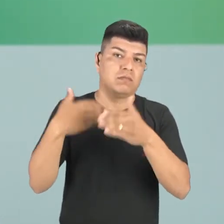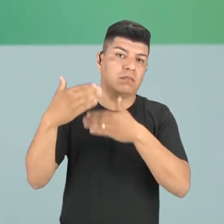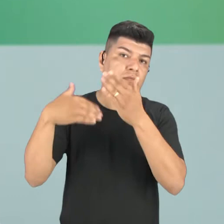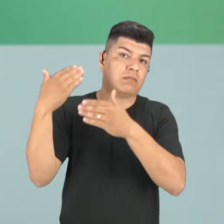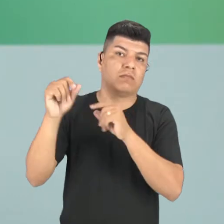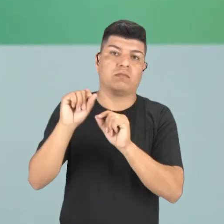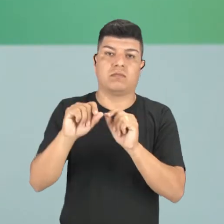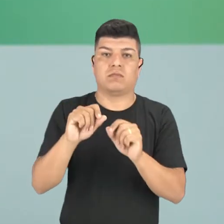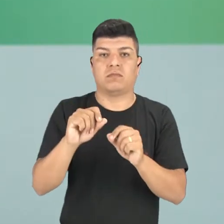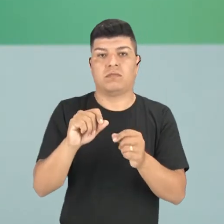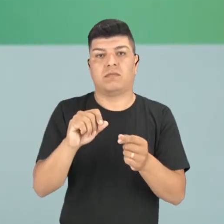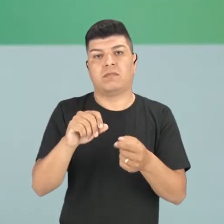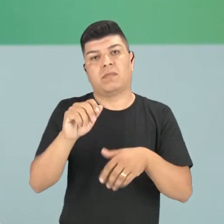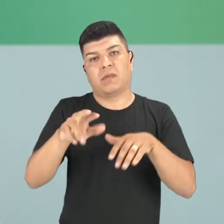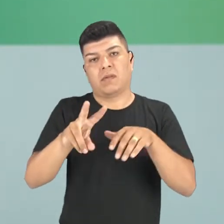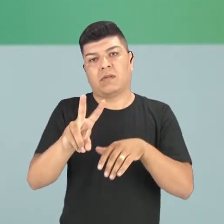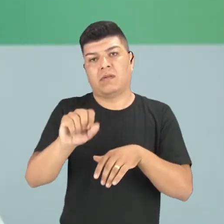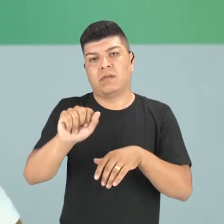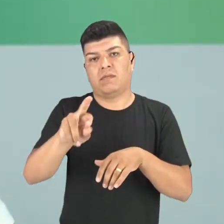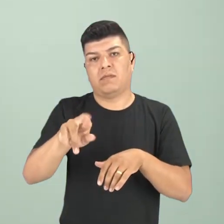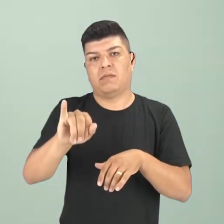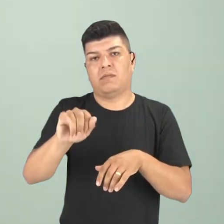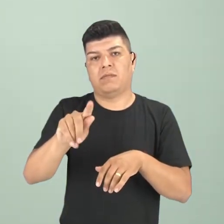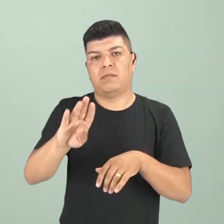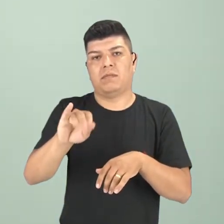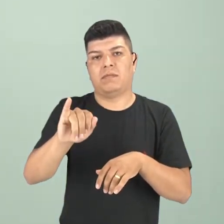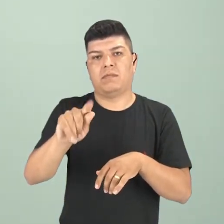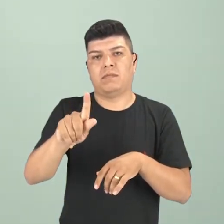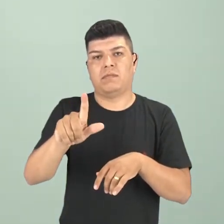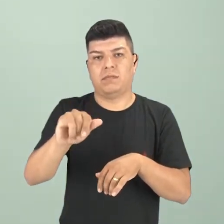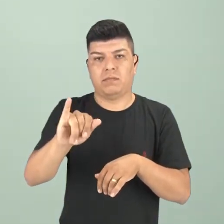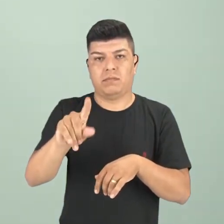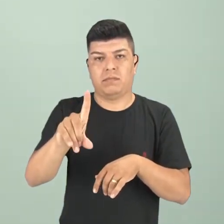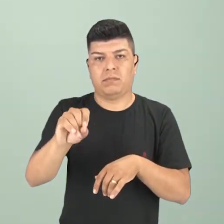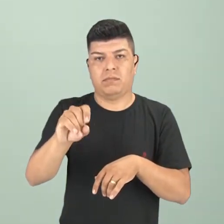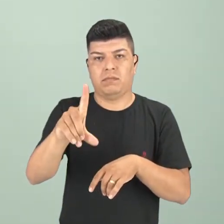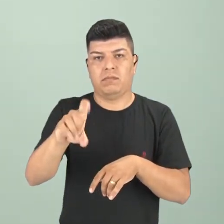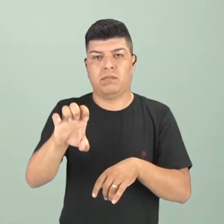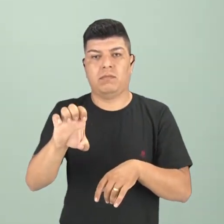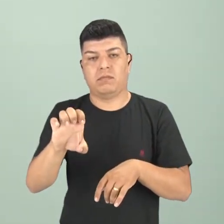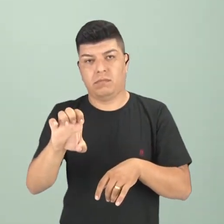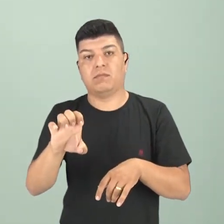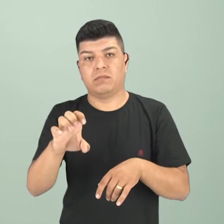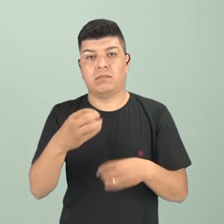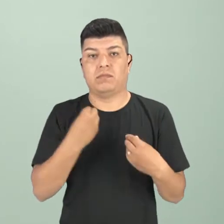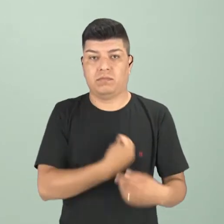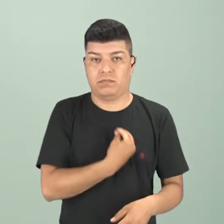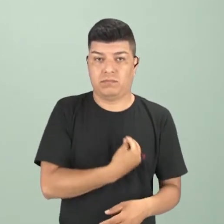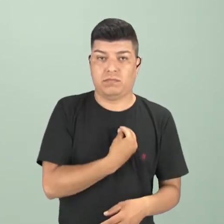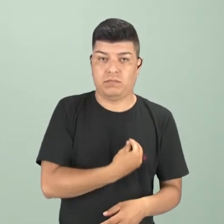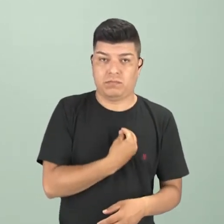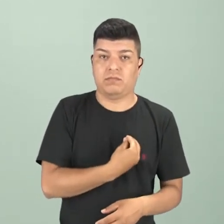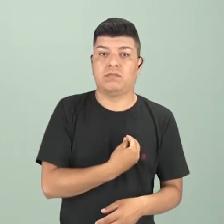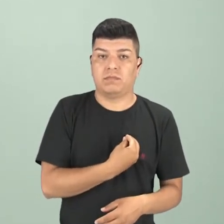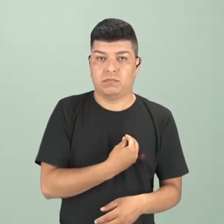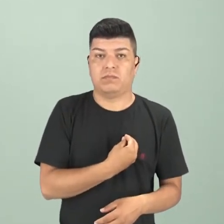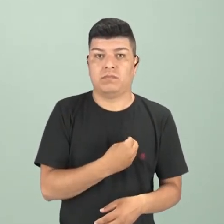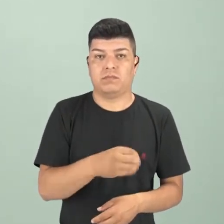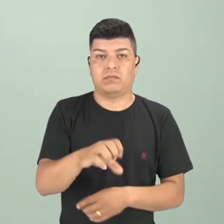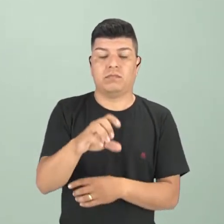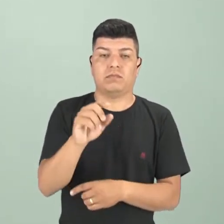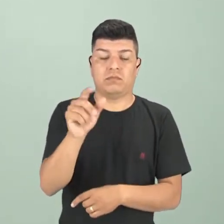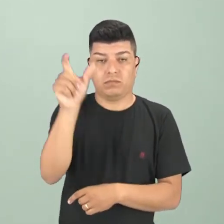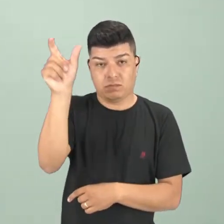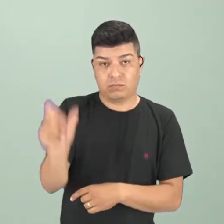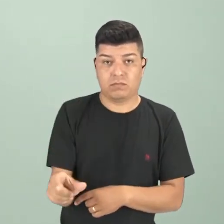vez que a gente tem um cruzamento cruzado nós temos um processo chamado variabilidade genética a variabilidade genética ela garante a